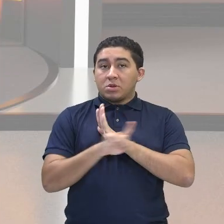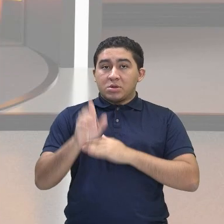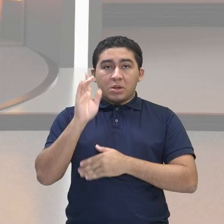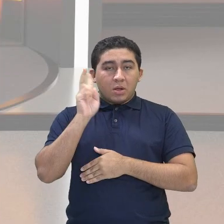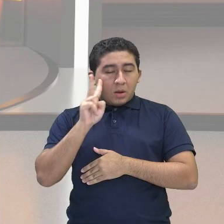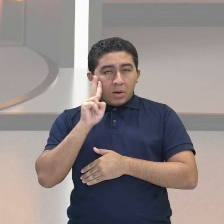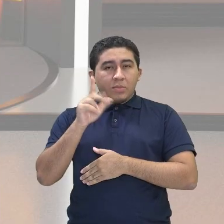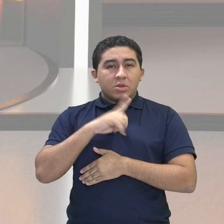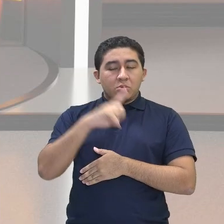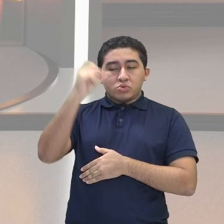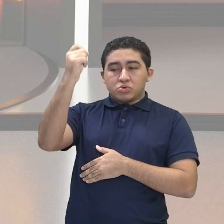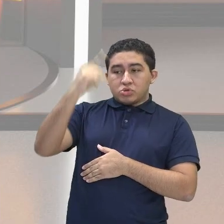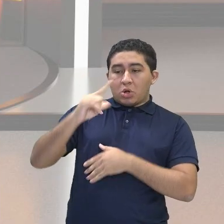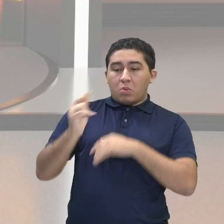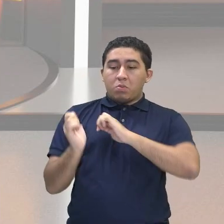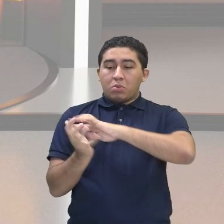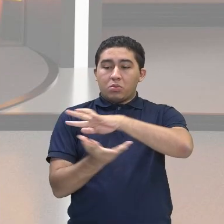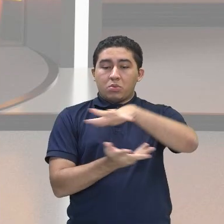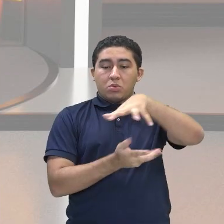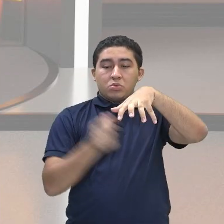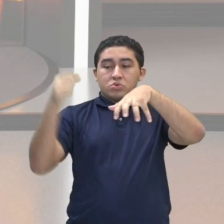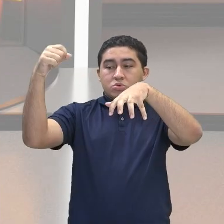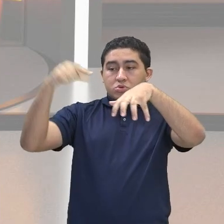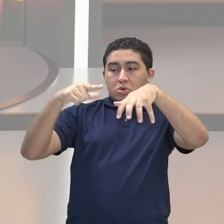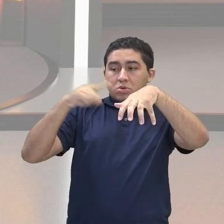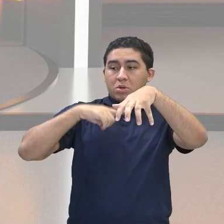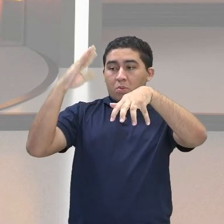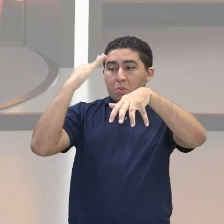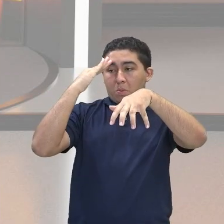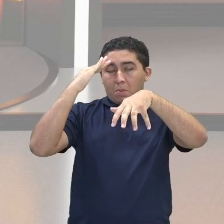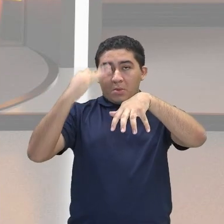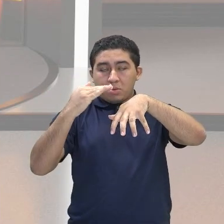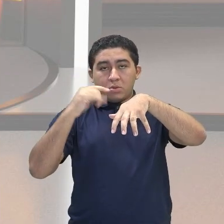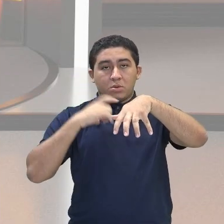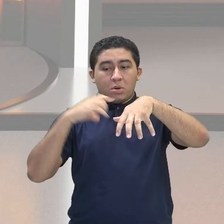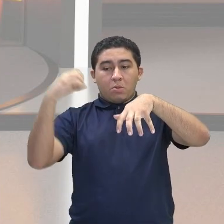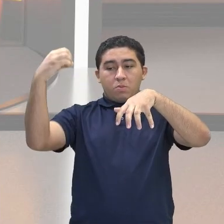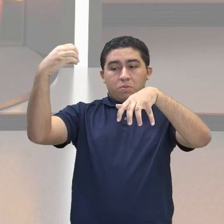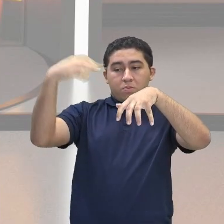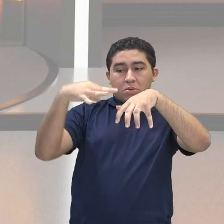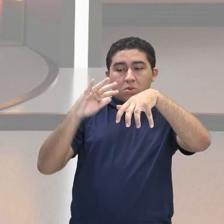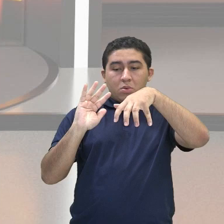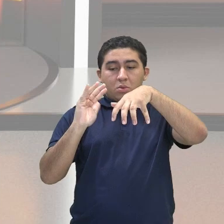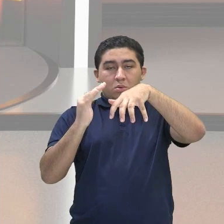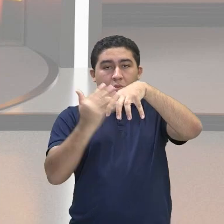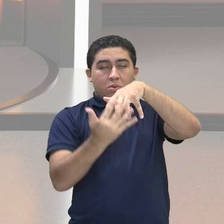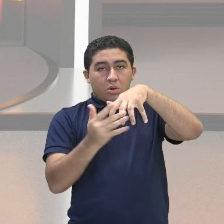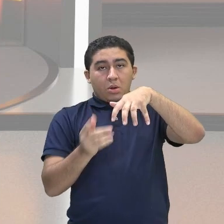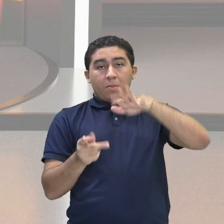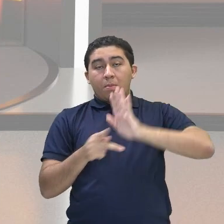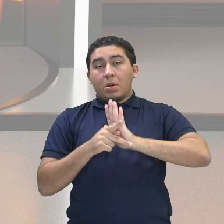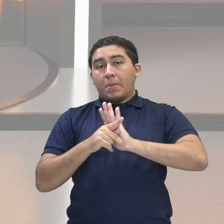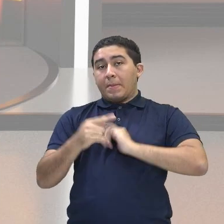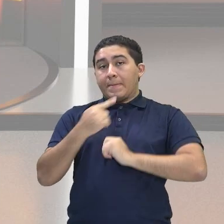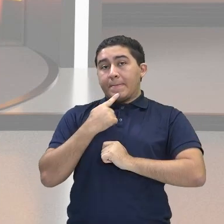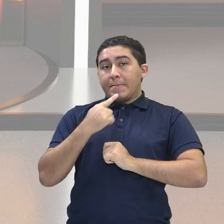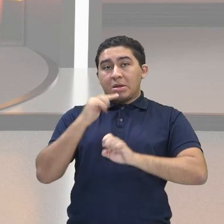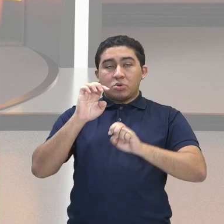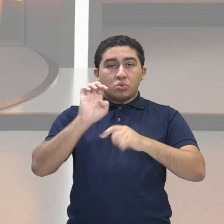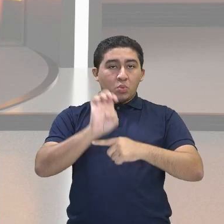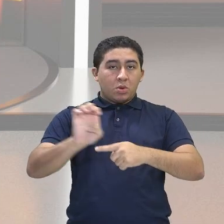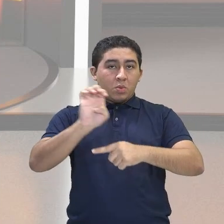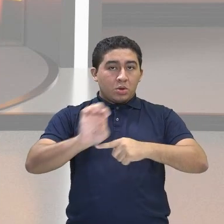raios solares eles vão incidir diretamente naquela faixa equatorial, né? Faixa